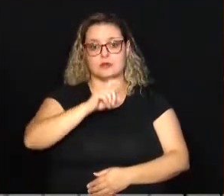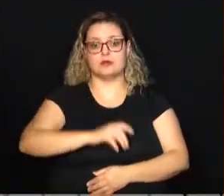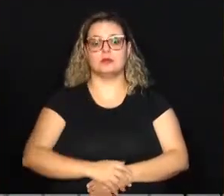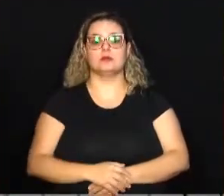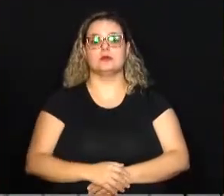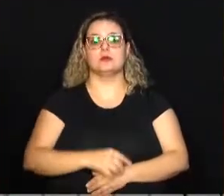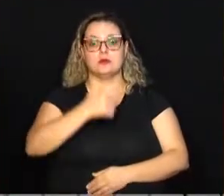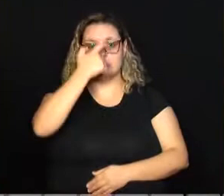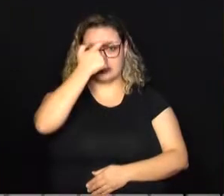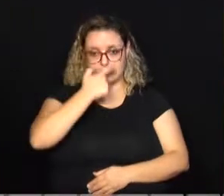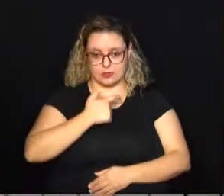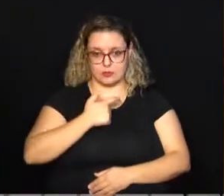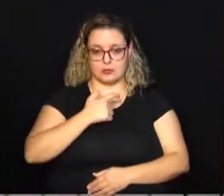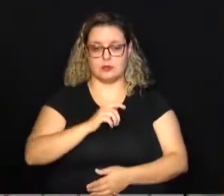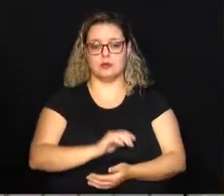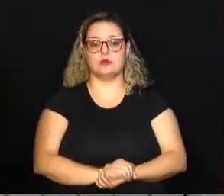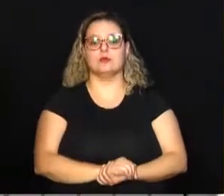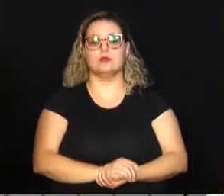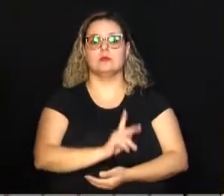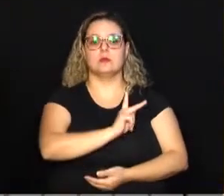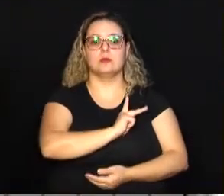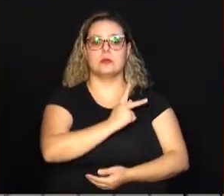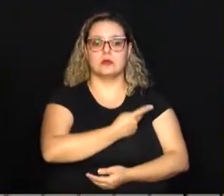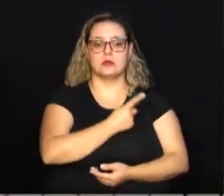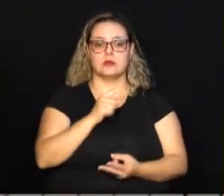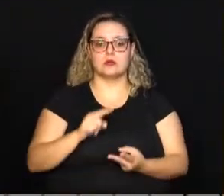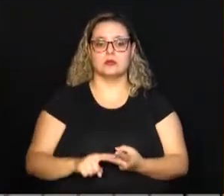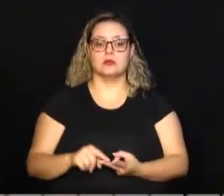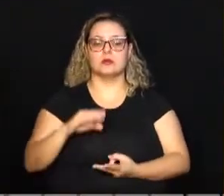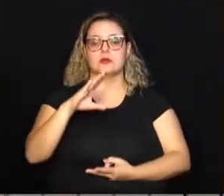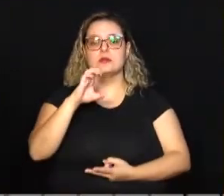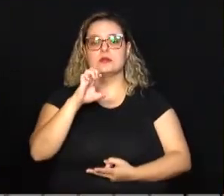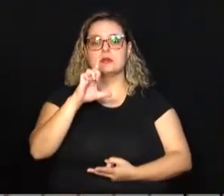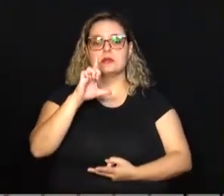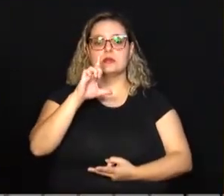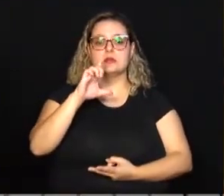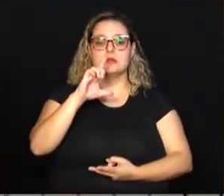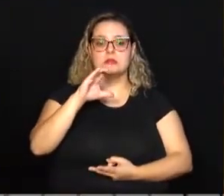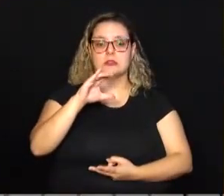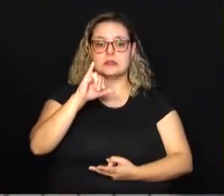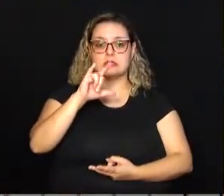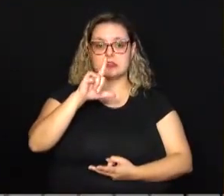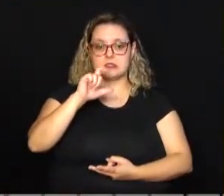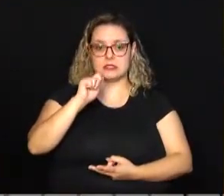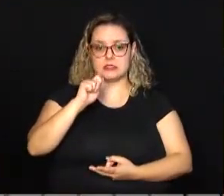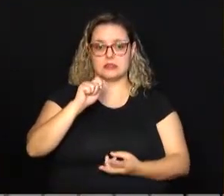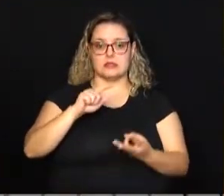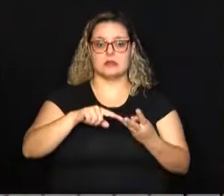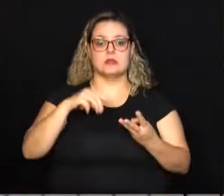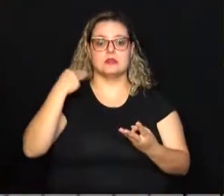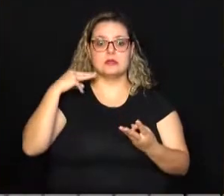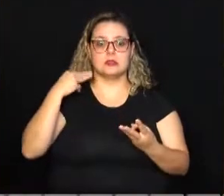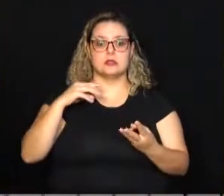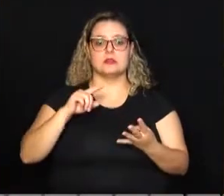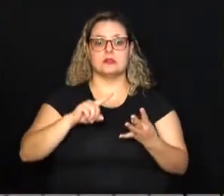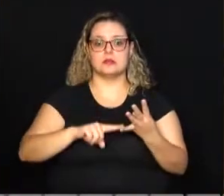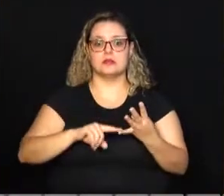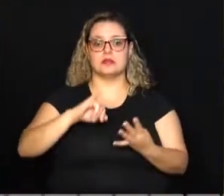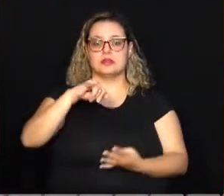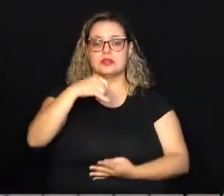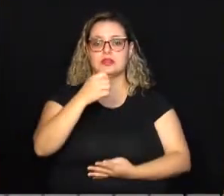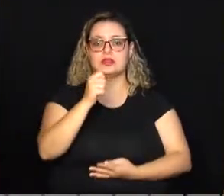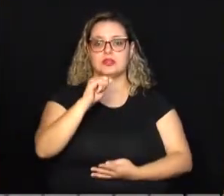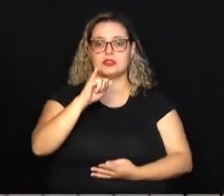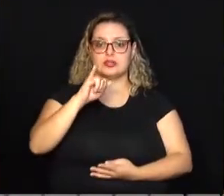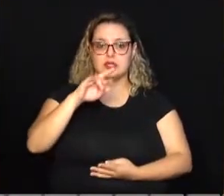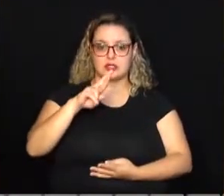mim, vereador Paulo Haddad, vereador Cecílio Santos, Mariana Conte, Jair da Farmácia e Rodrigo da